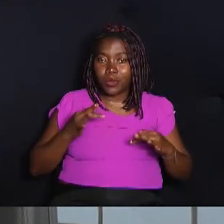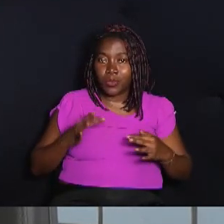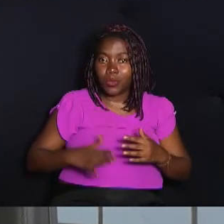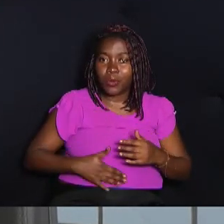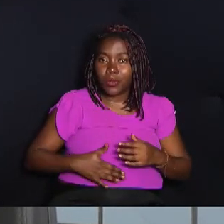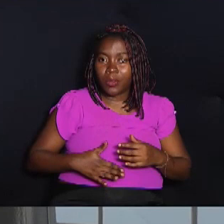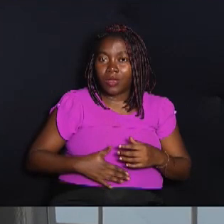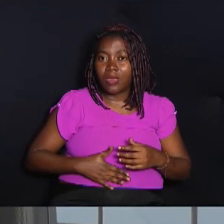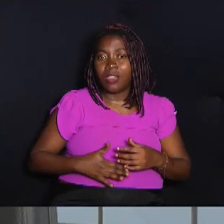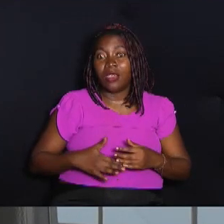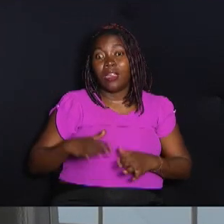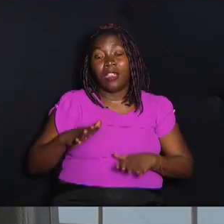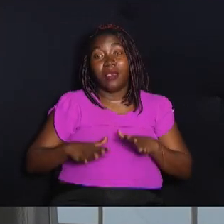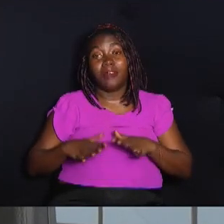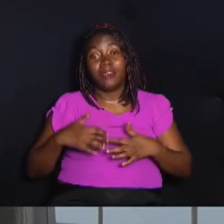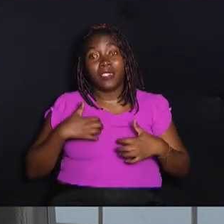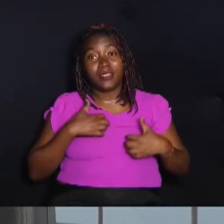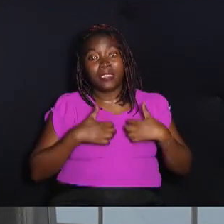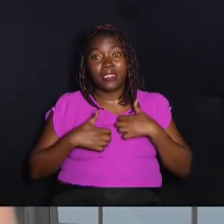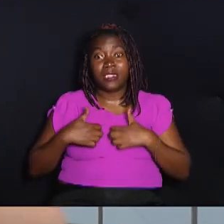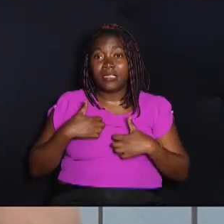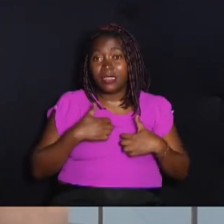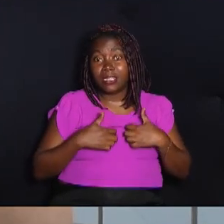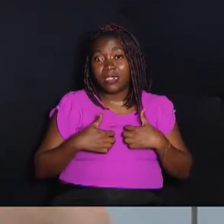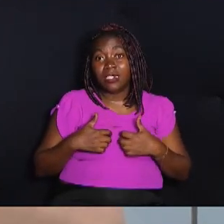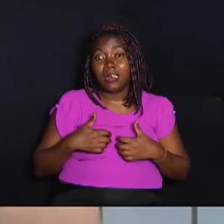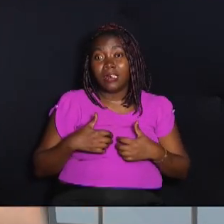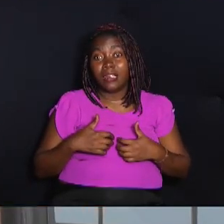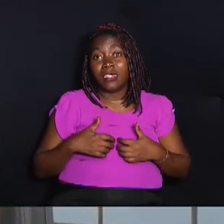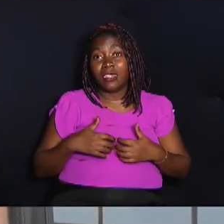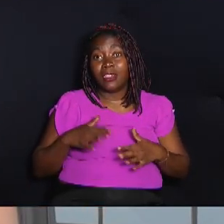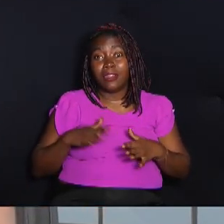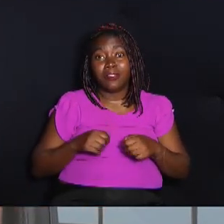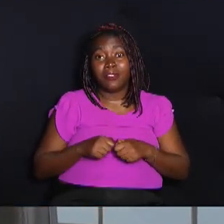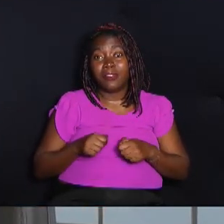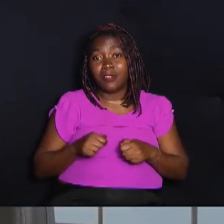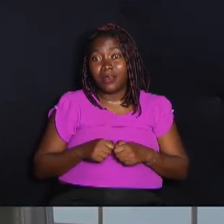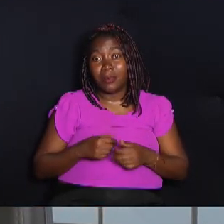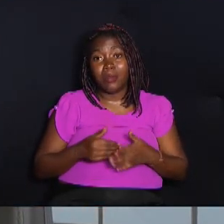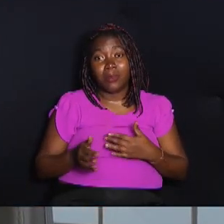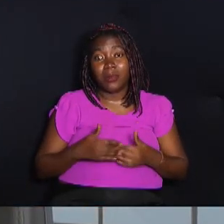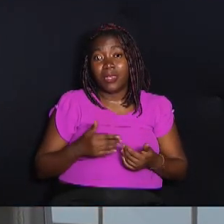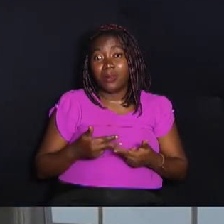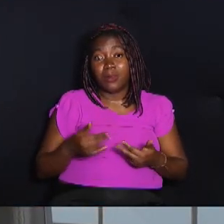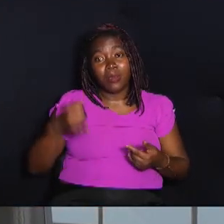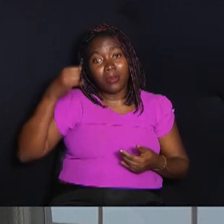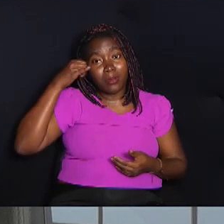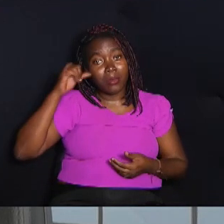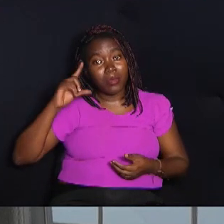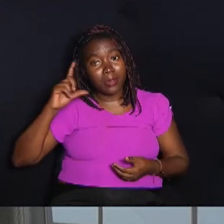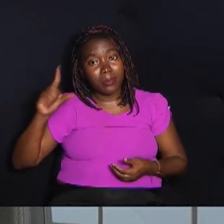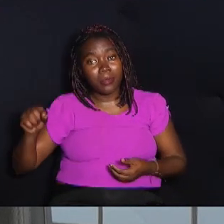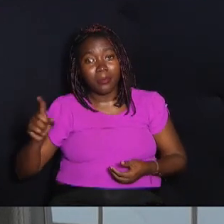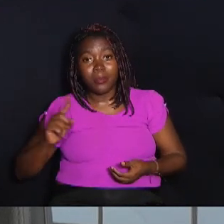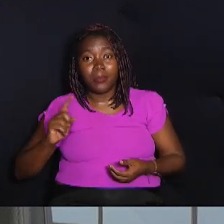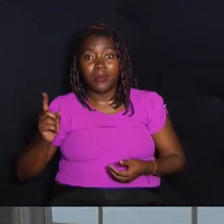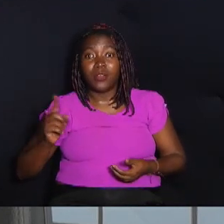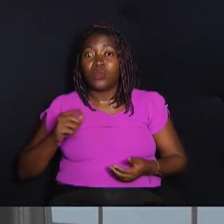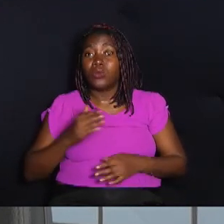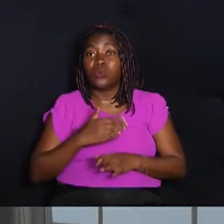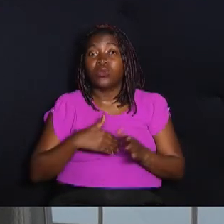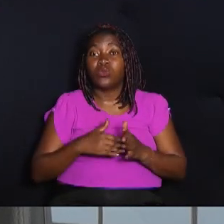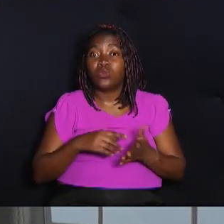pessoa fica aflita, ou às vezes a pessoa faz qualquer coisa para não ir. Então, tudo isso precisa